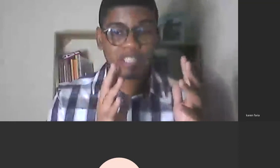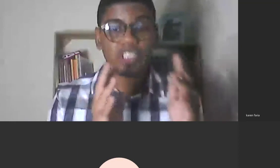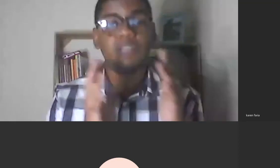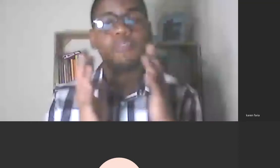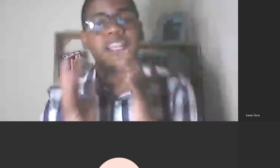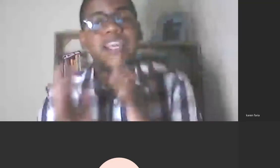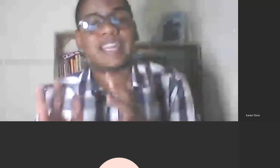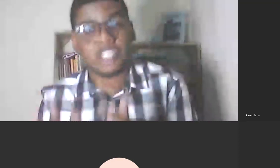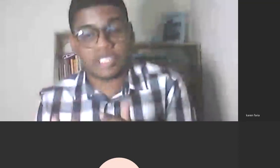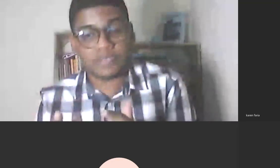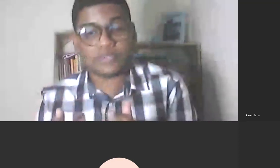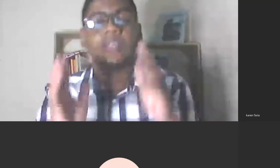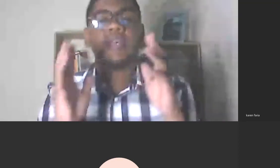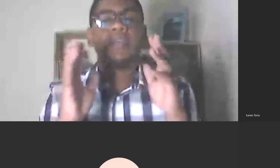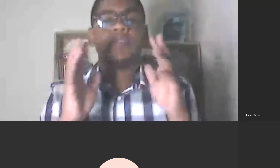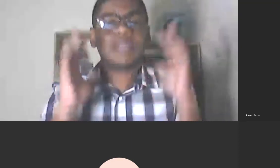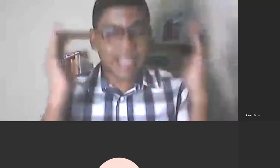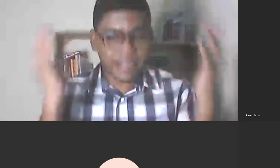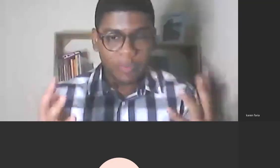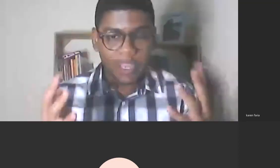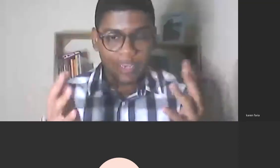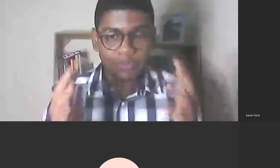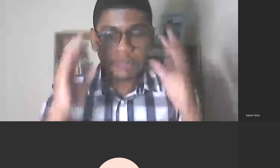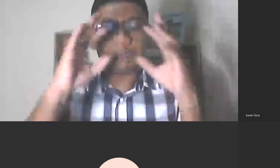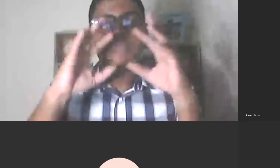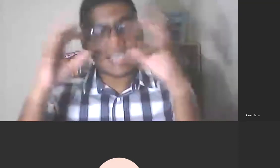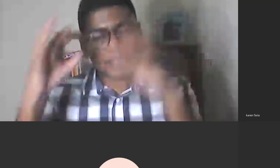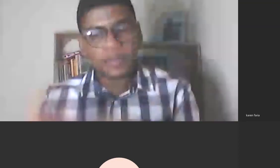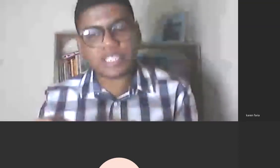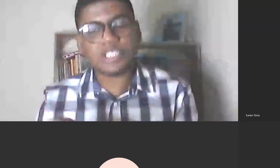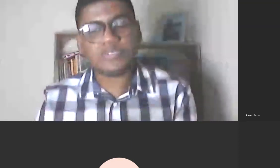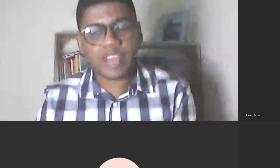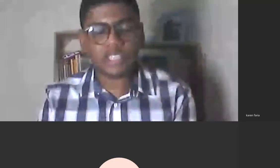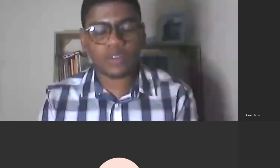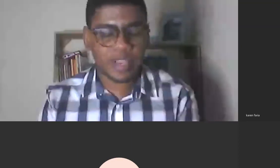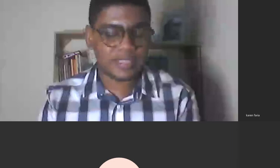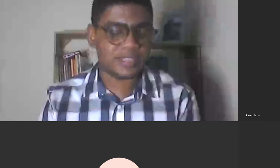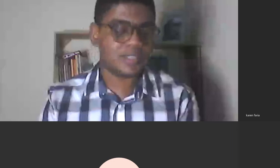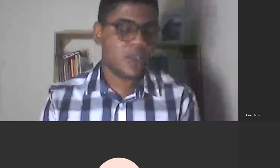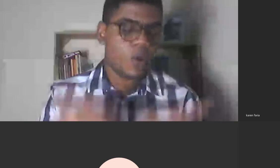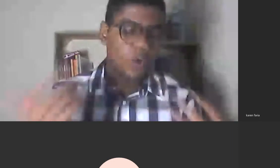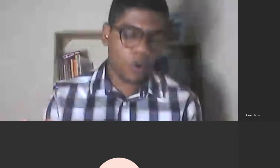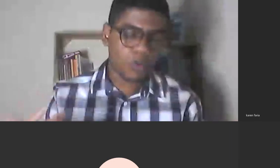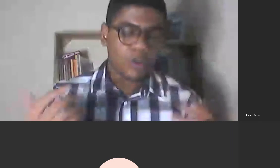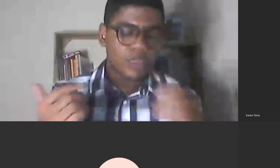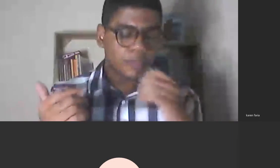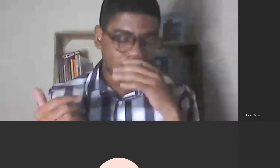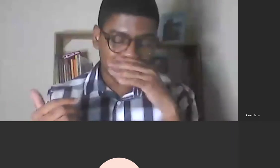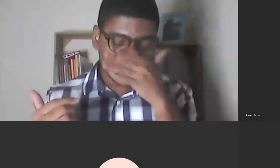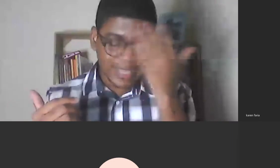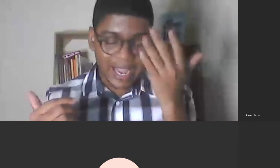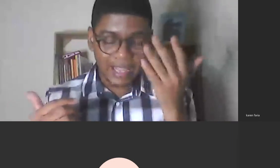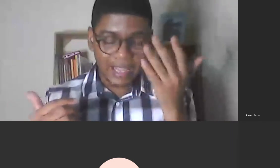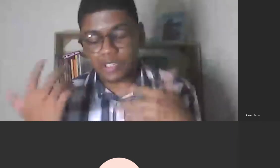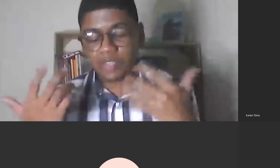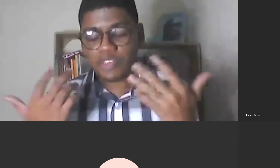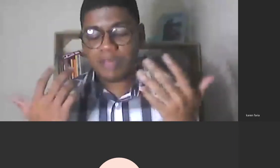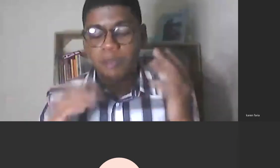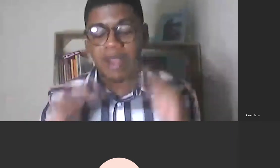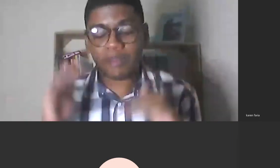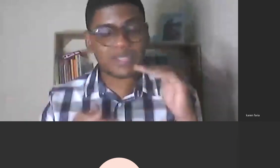verbos afirmativos e negativos dentro de um período, e aí depois a gente fecha com esses. Ou posso